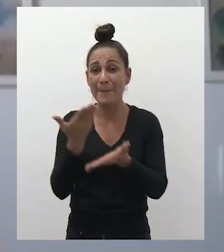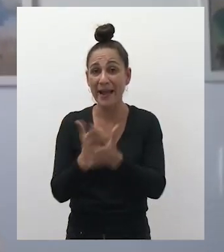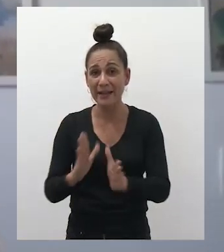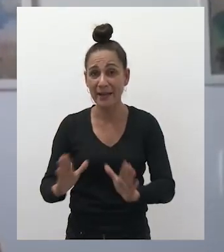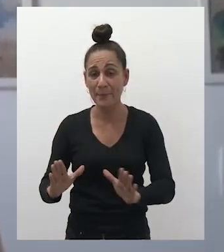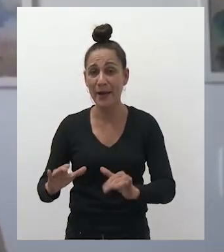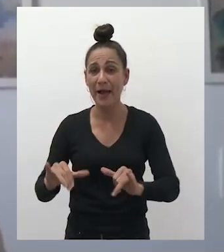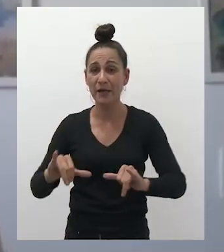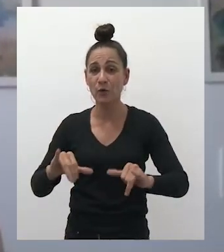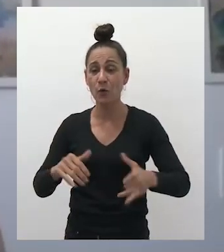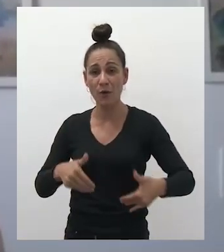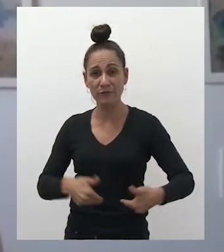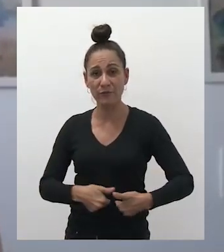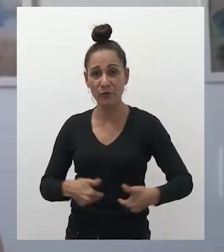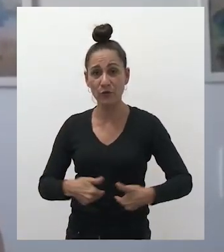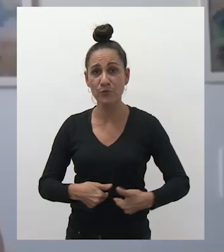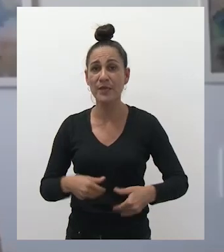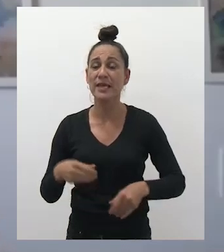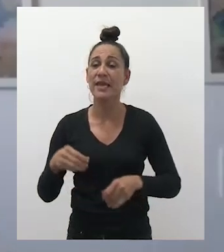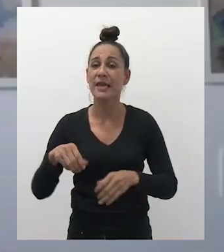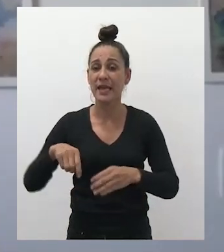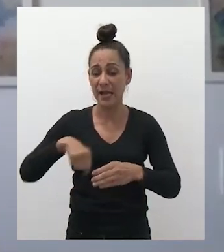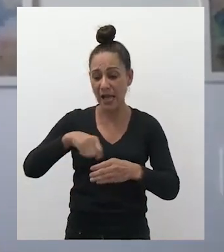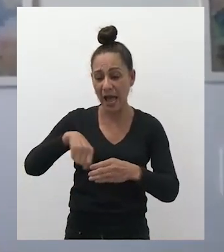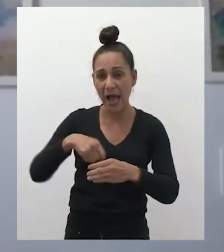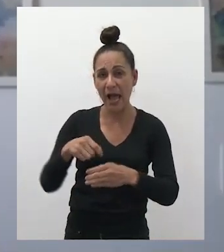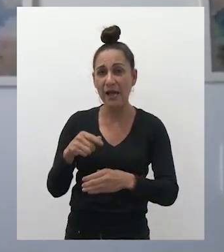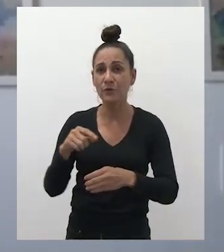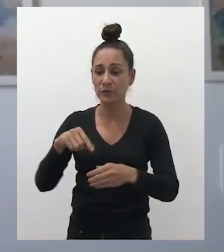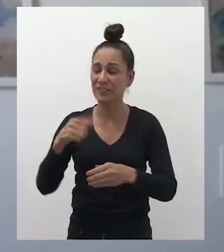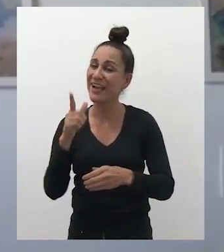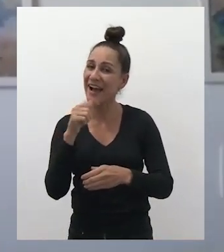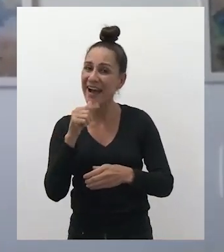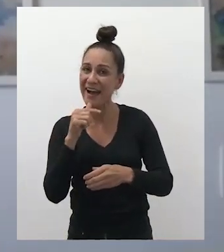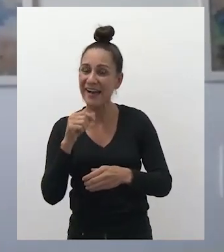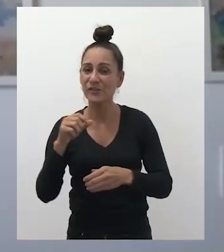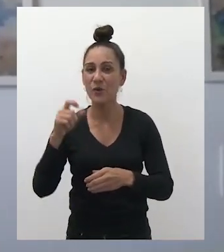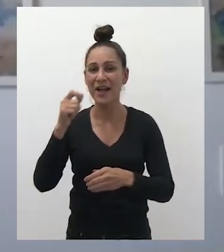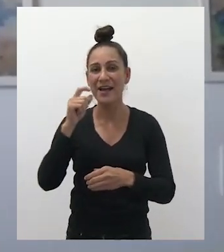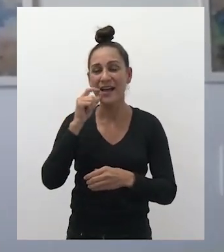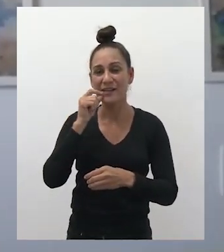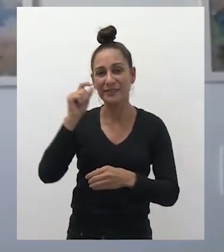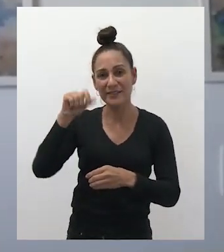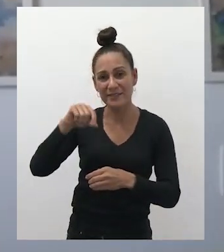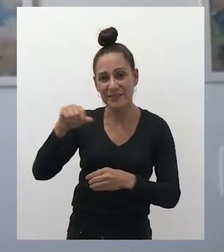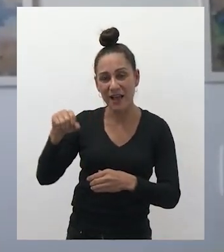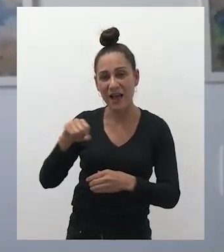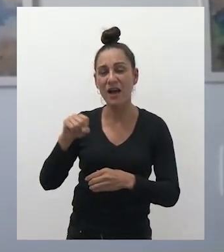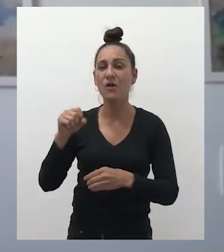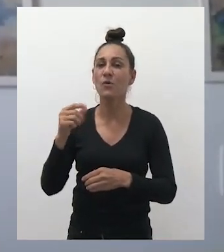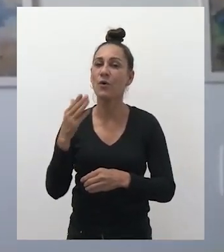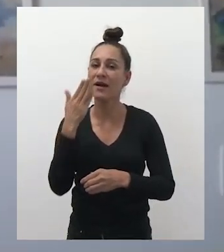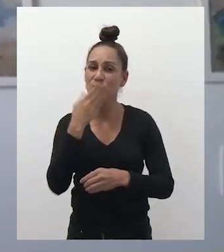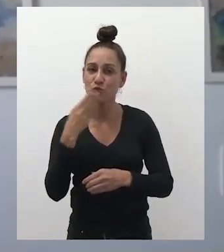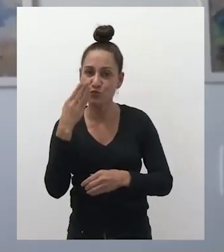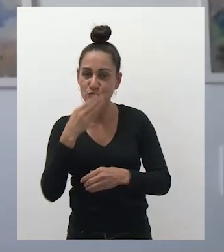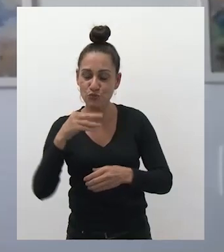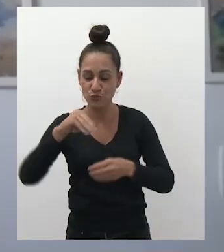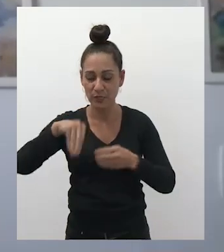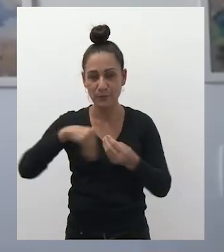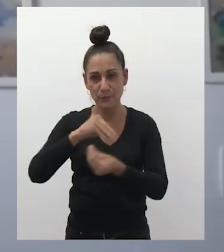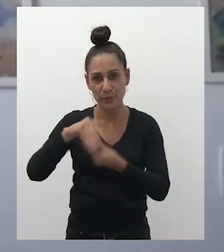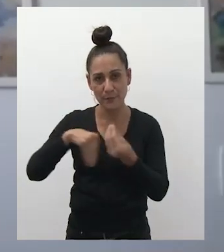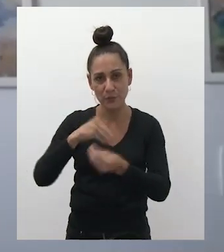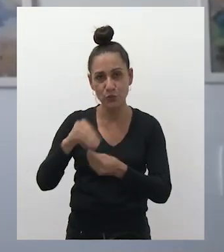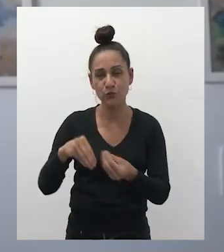básico. Sal, açúcar, a multimistura, né? Enfim, que a doutora Zilda Ars replicava pelo Brasil